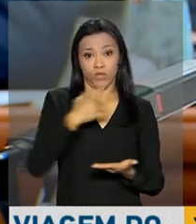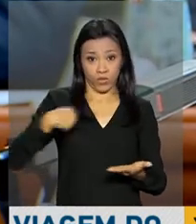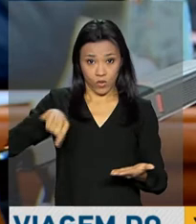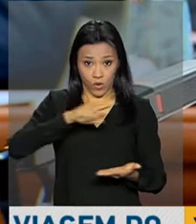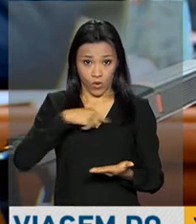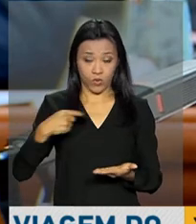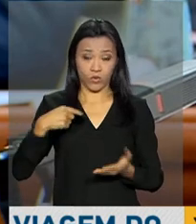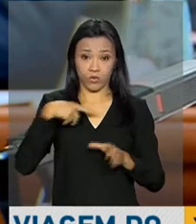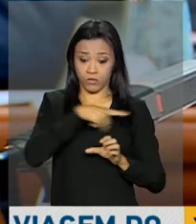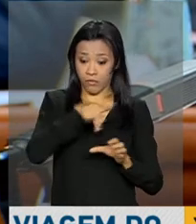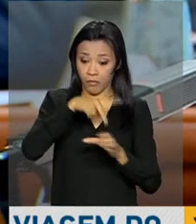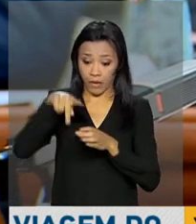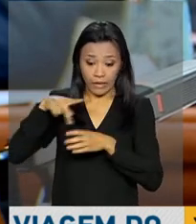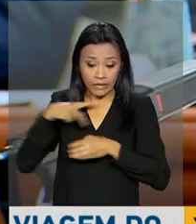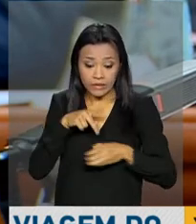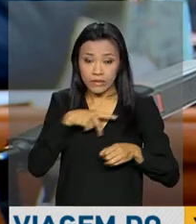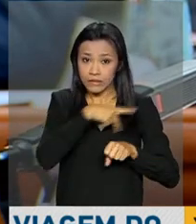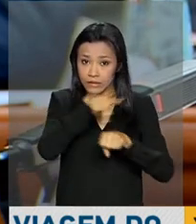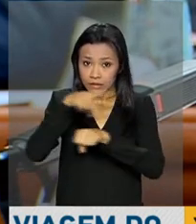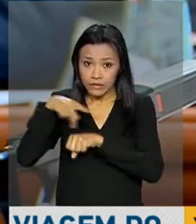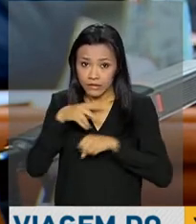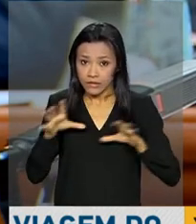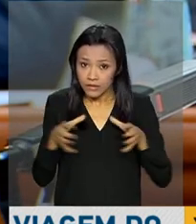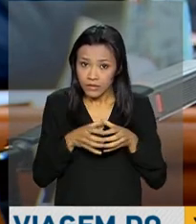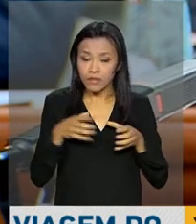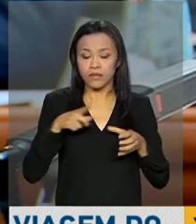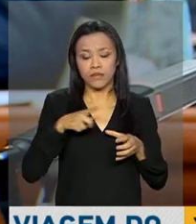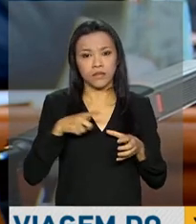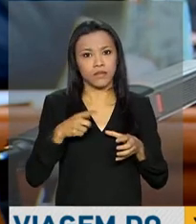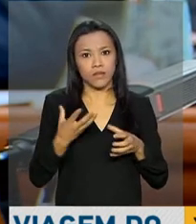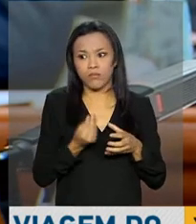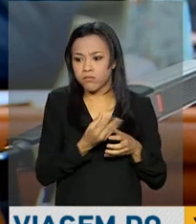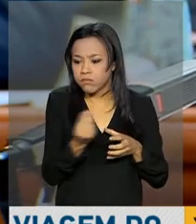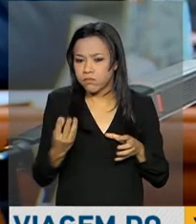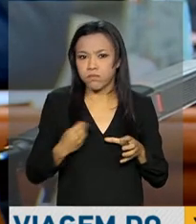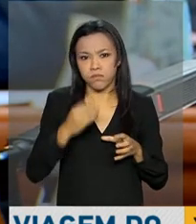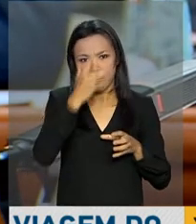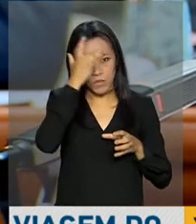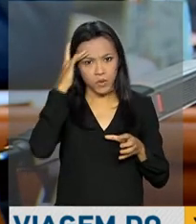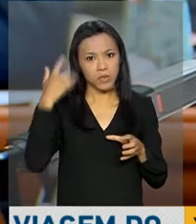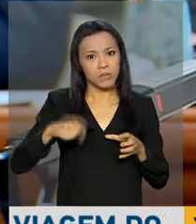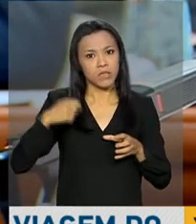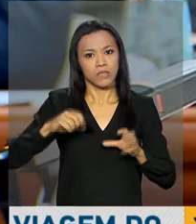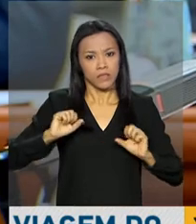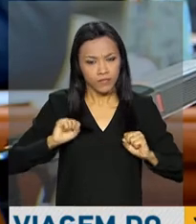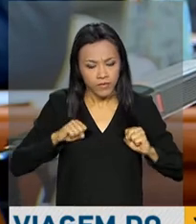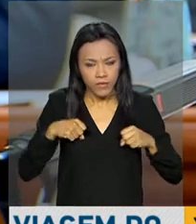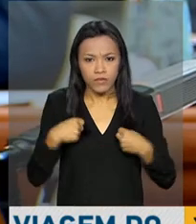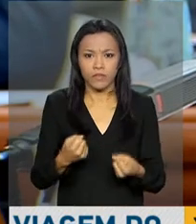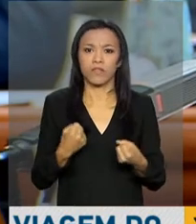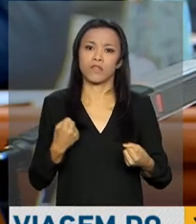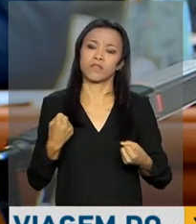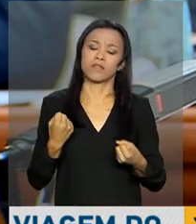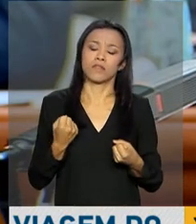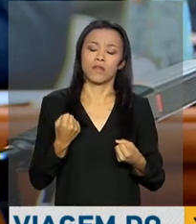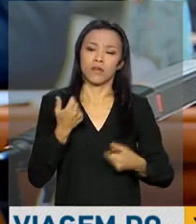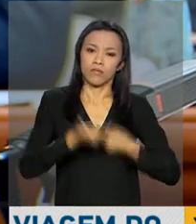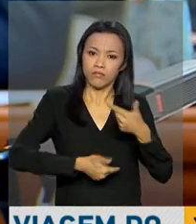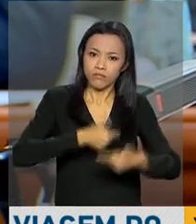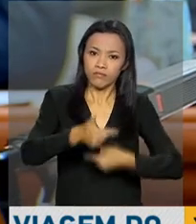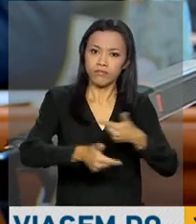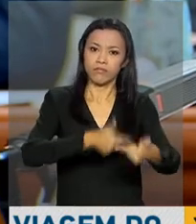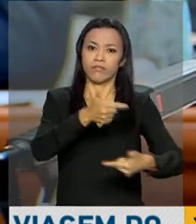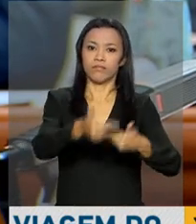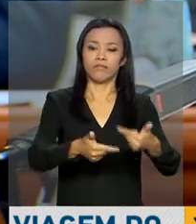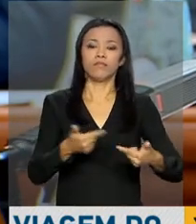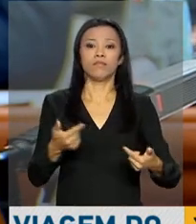populações numerosas que demandam esforços redobrados para a garantia desse direito básico. A rede